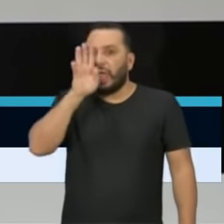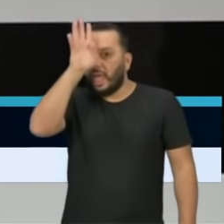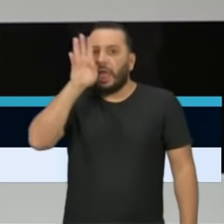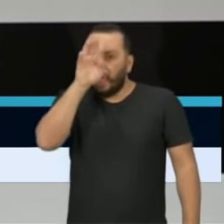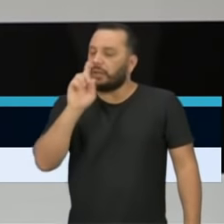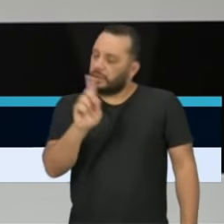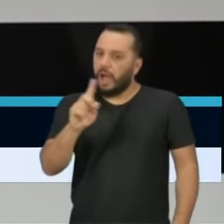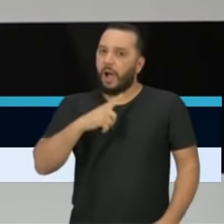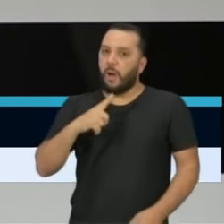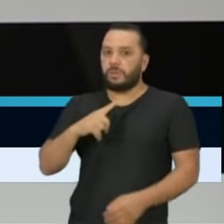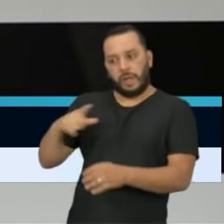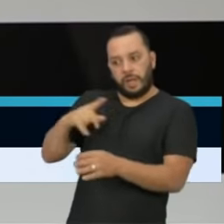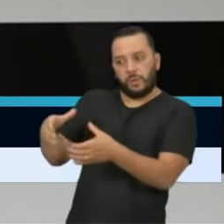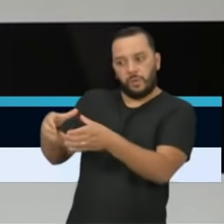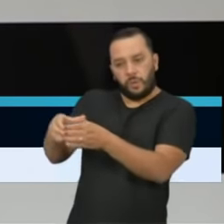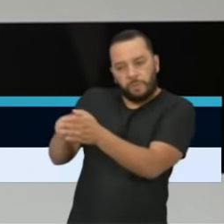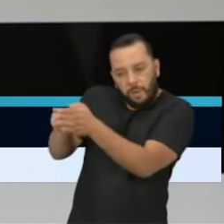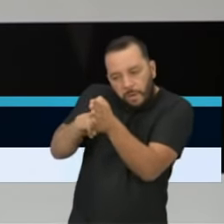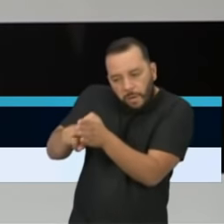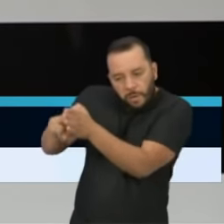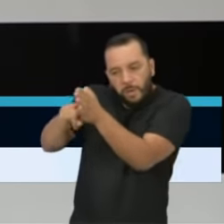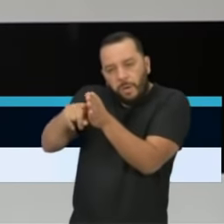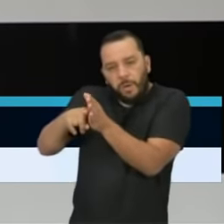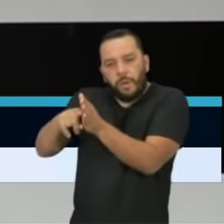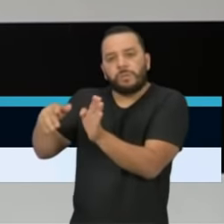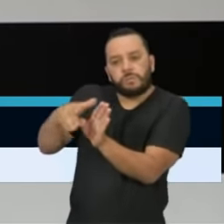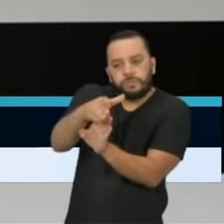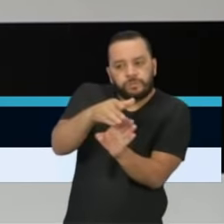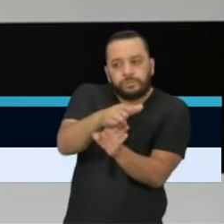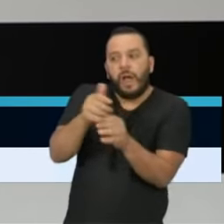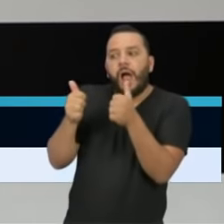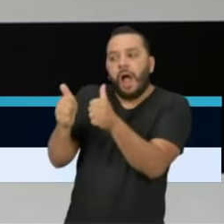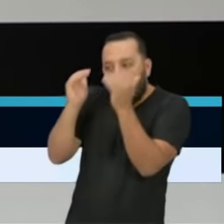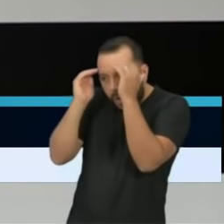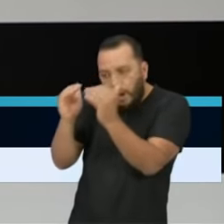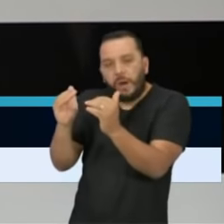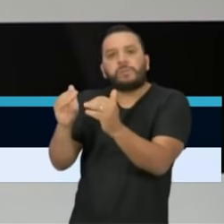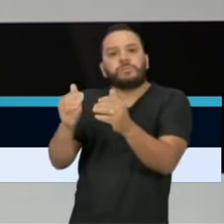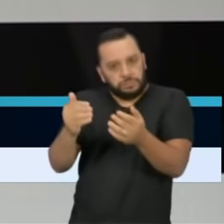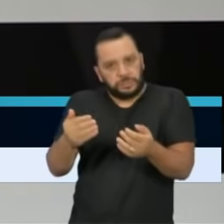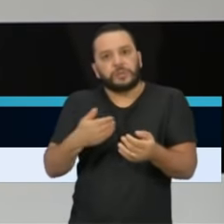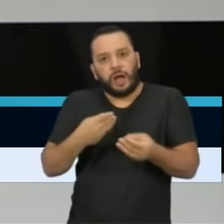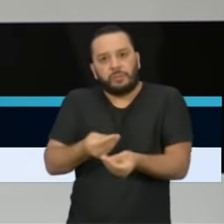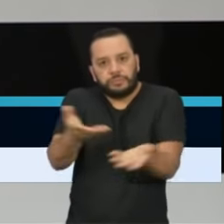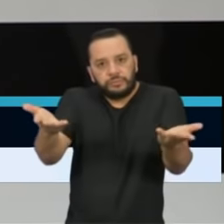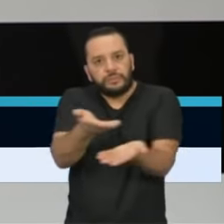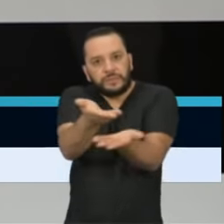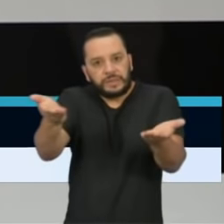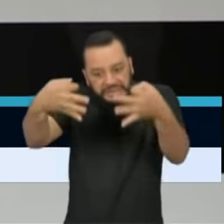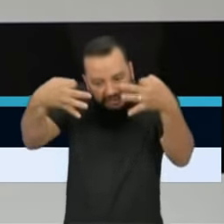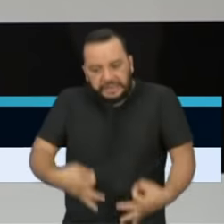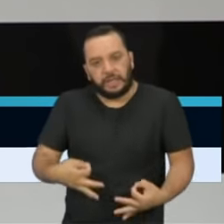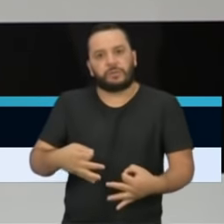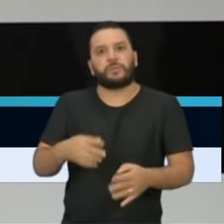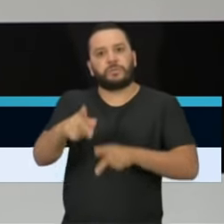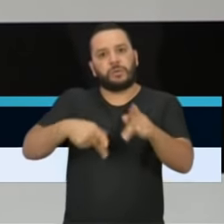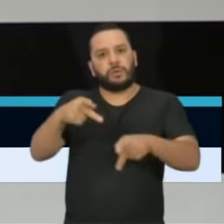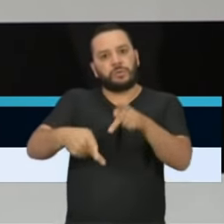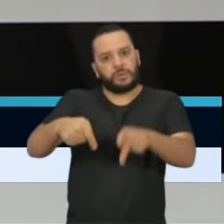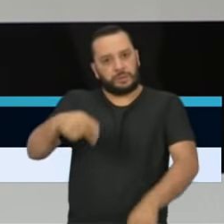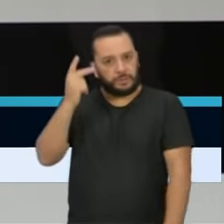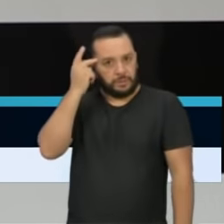fundamentamos as medidas para oferecer aquilo que é correto na hora certa para a população do Estado de São Paulo.